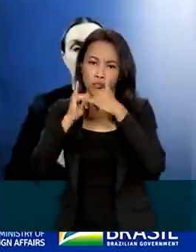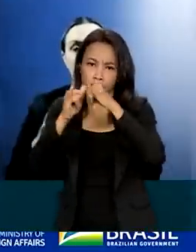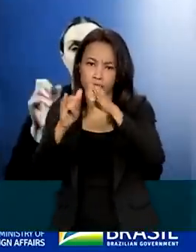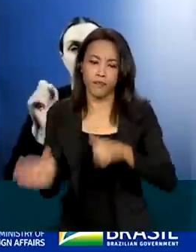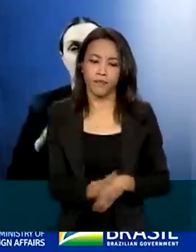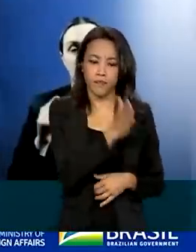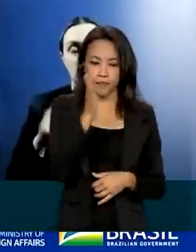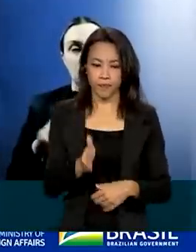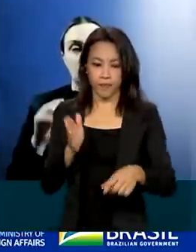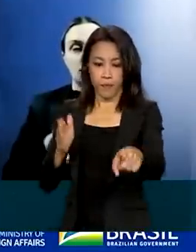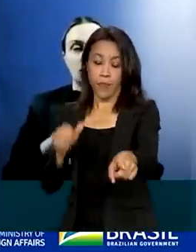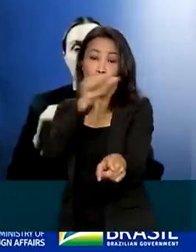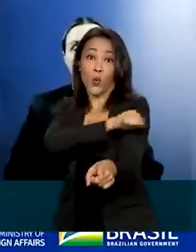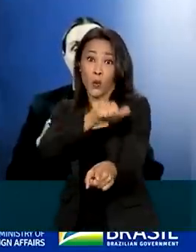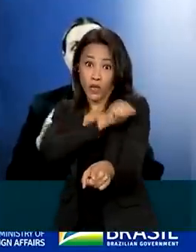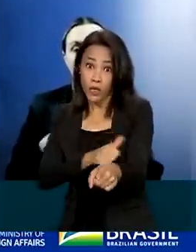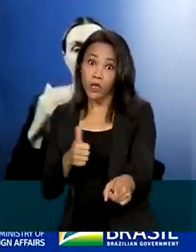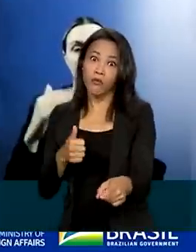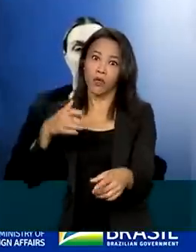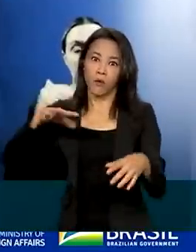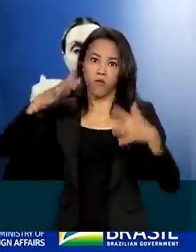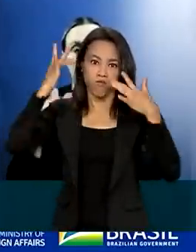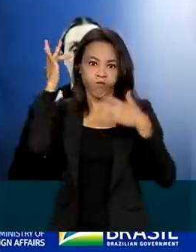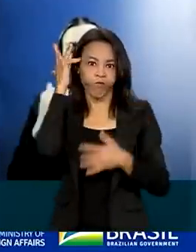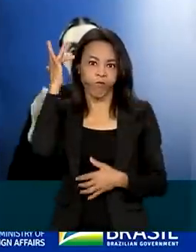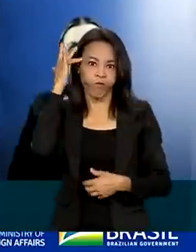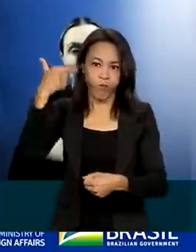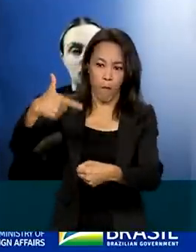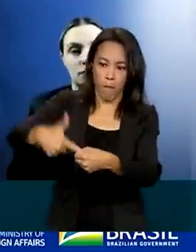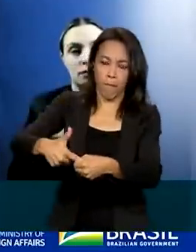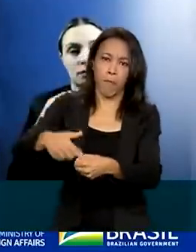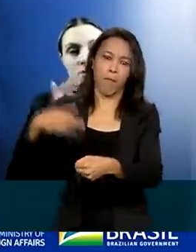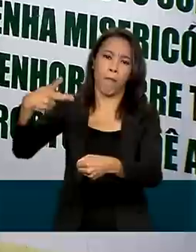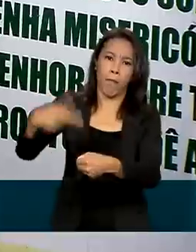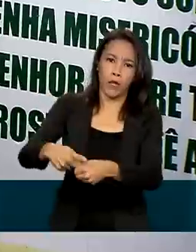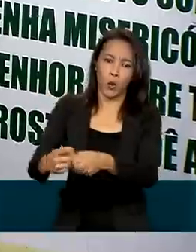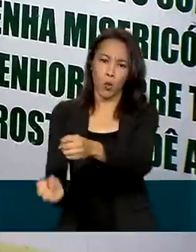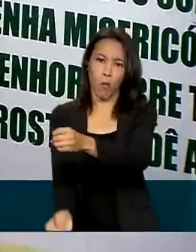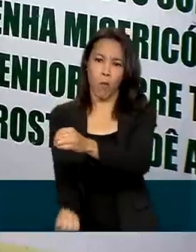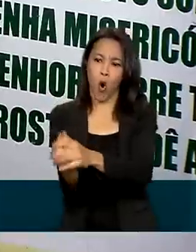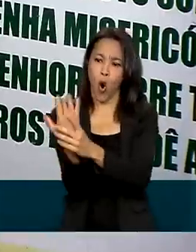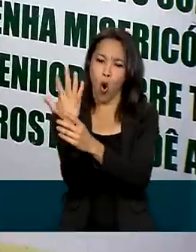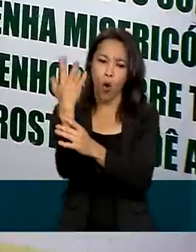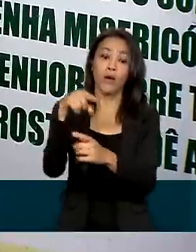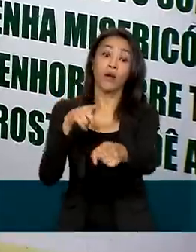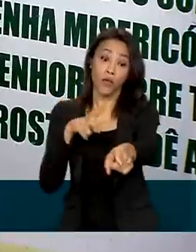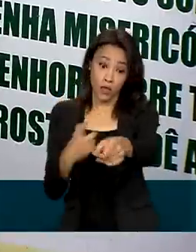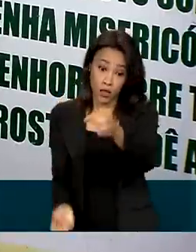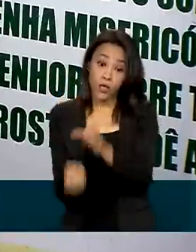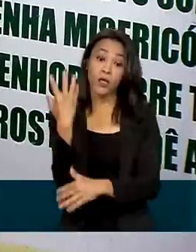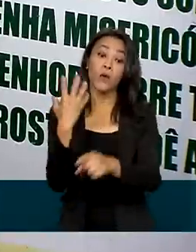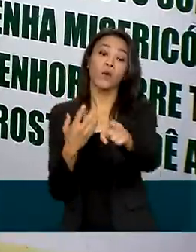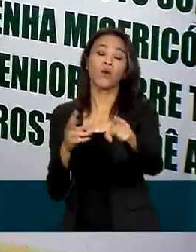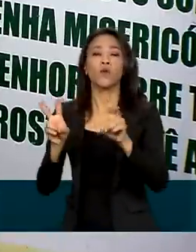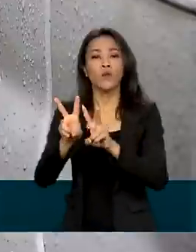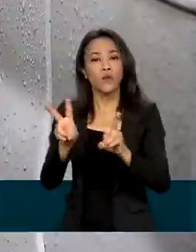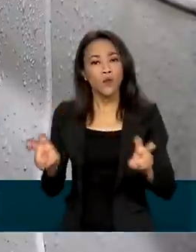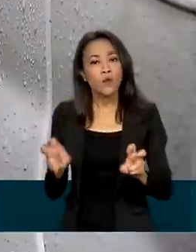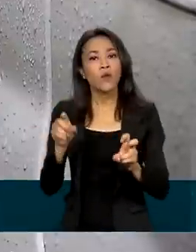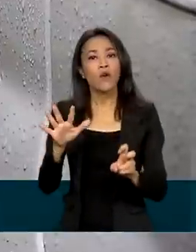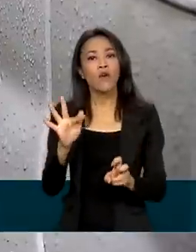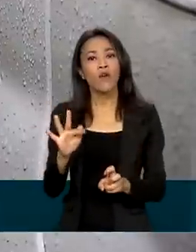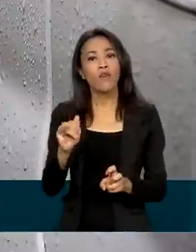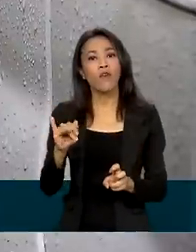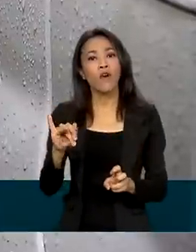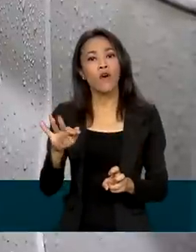maior produtor de petróleo e gás natural do país criou um tributo sobre o consumo de combustíveis fósseis que vai ser aplicado na